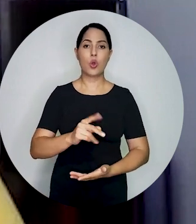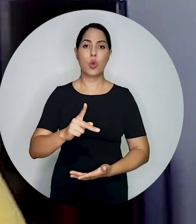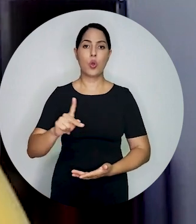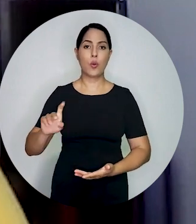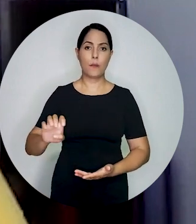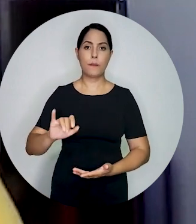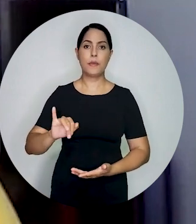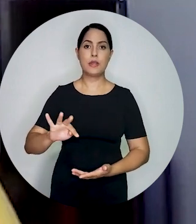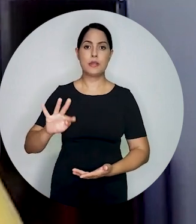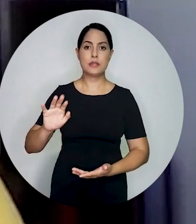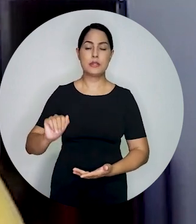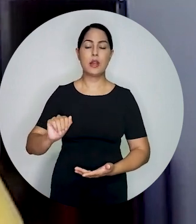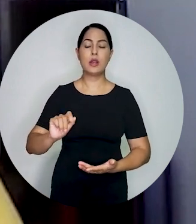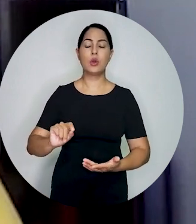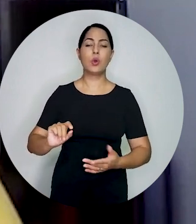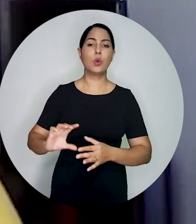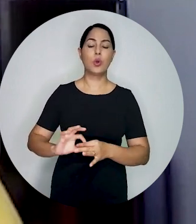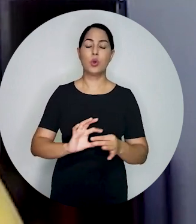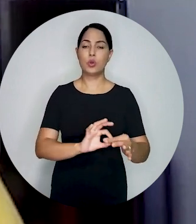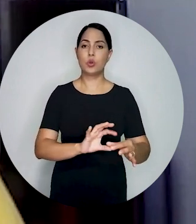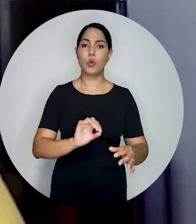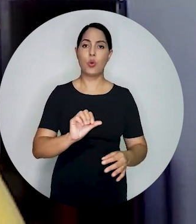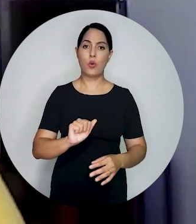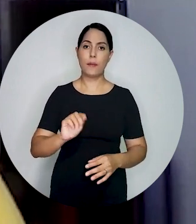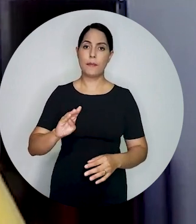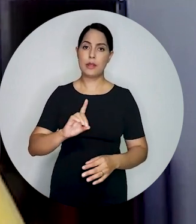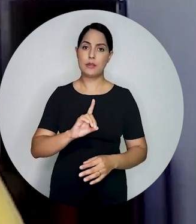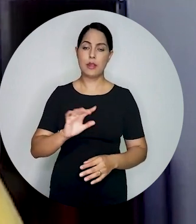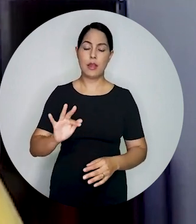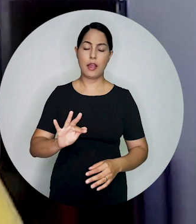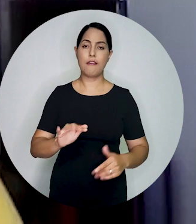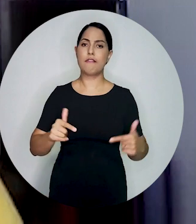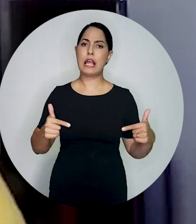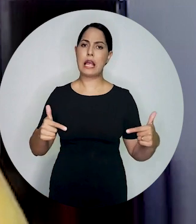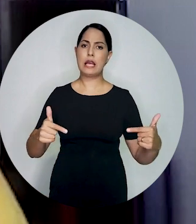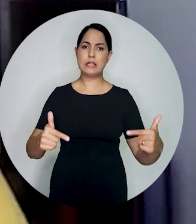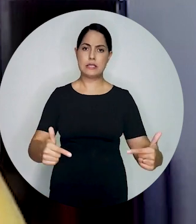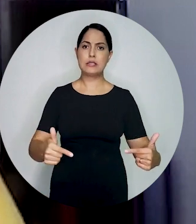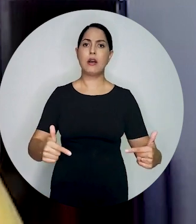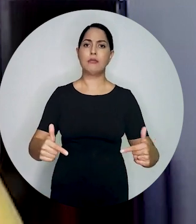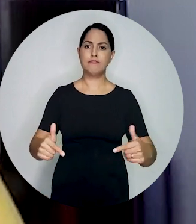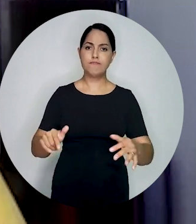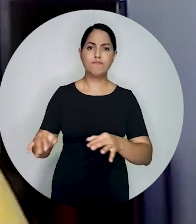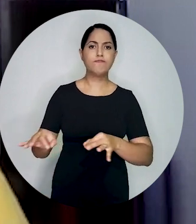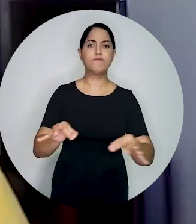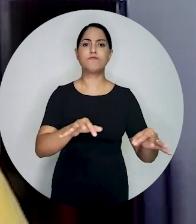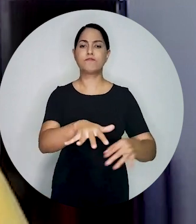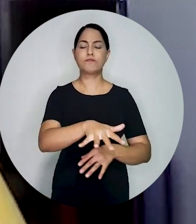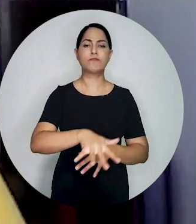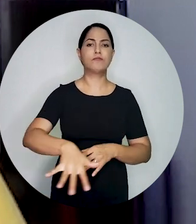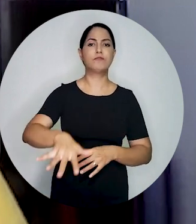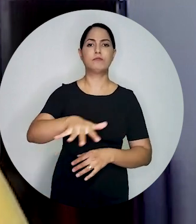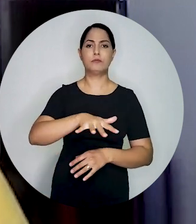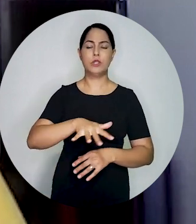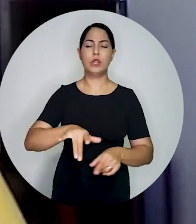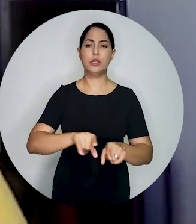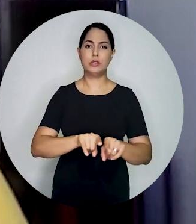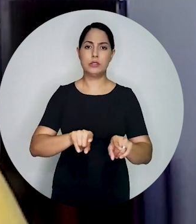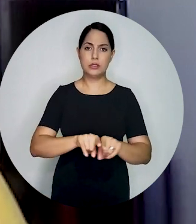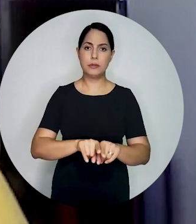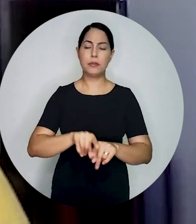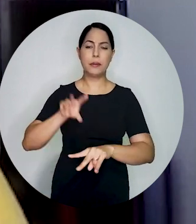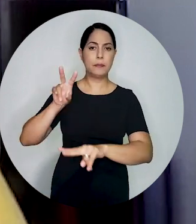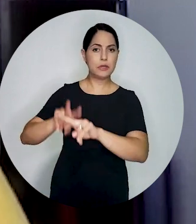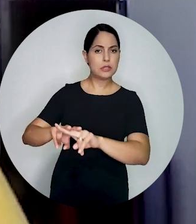né? Foram tomadas várias ações pela OAB-DF no sentido de preparar o ambiente